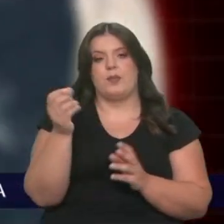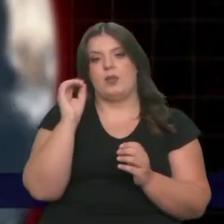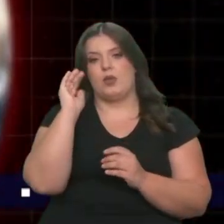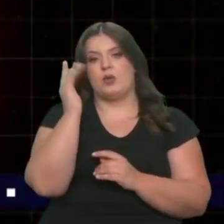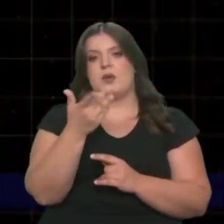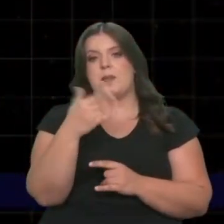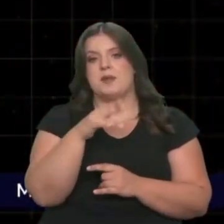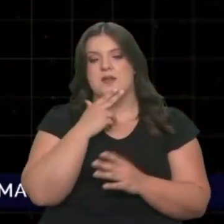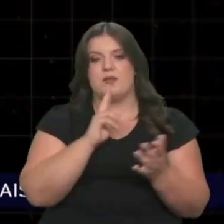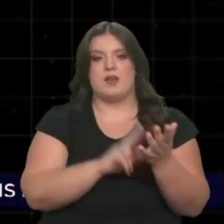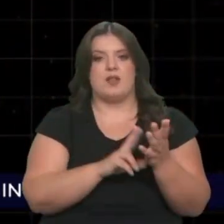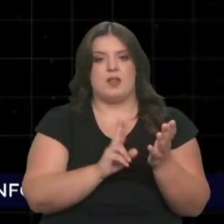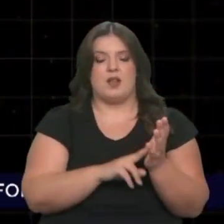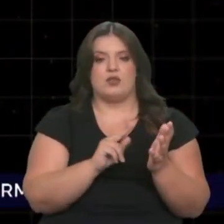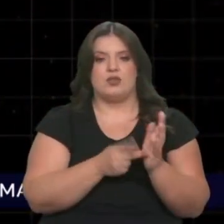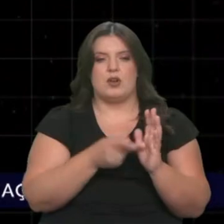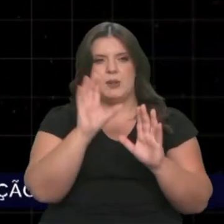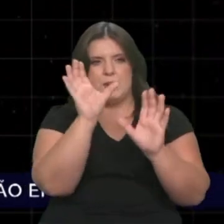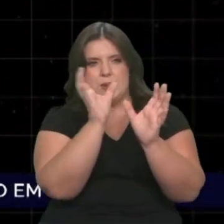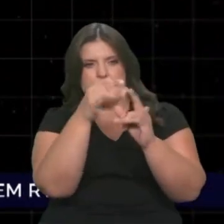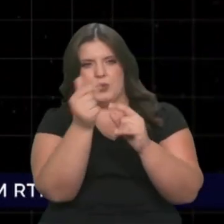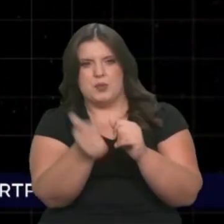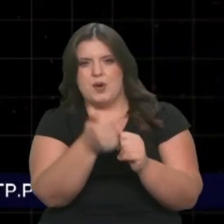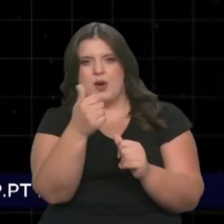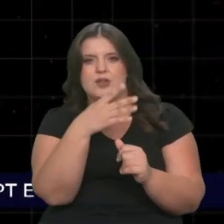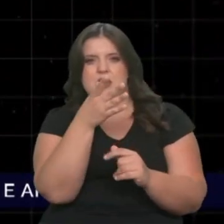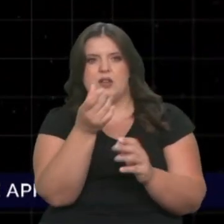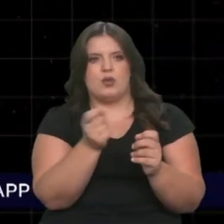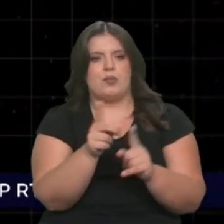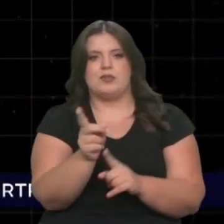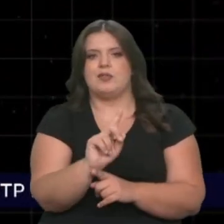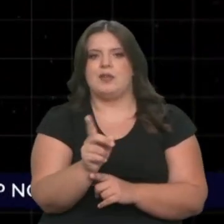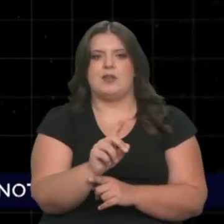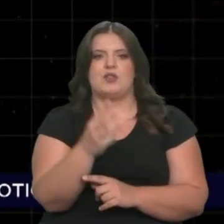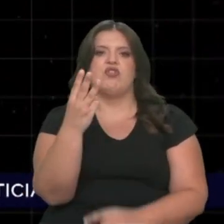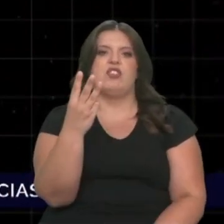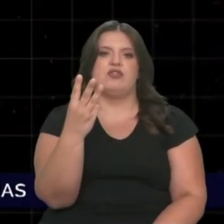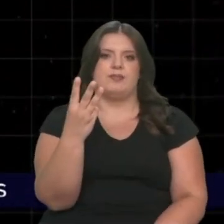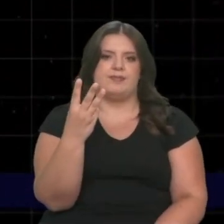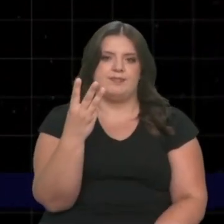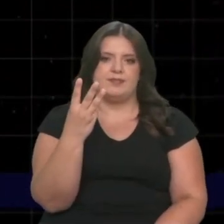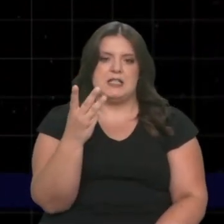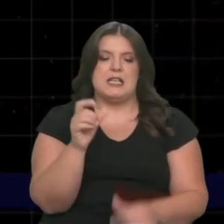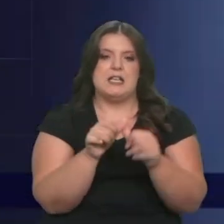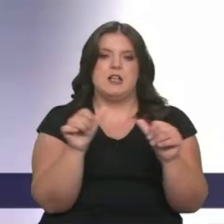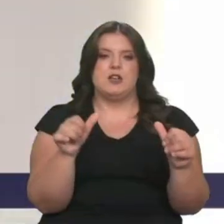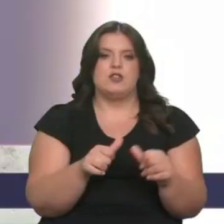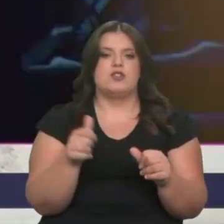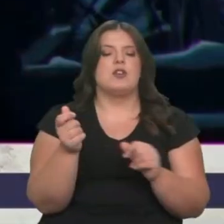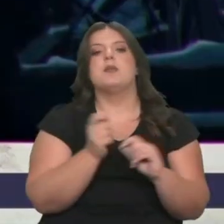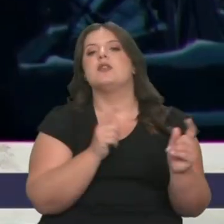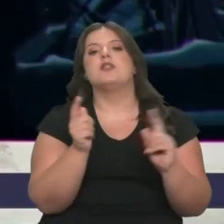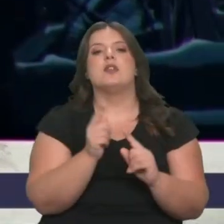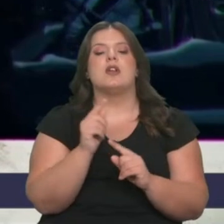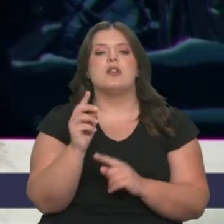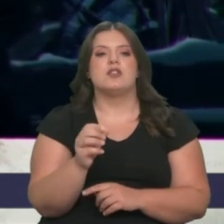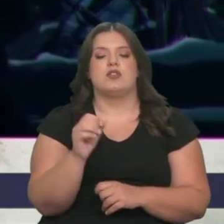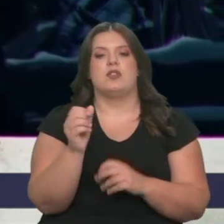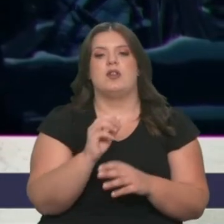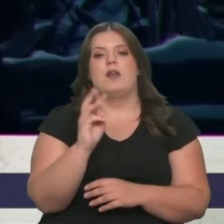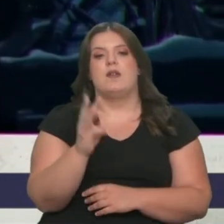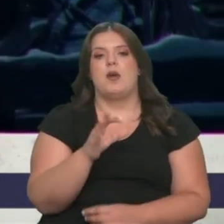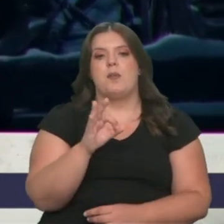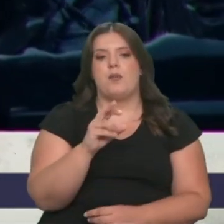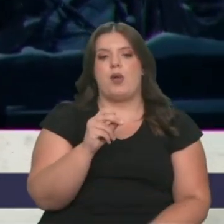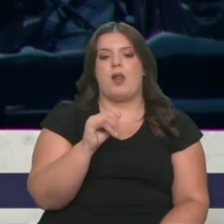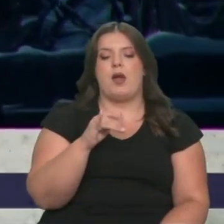verdade é que a tecnologia, os melhores telescópios, dizem-nos que aquilo não é uma estrela, são três. É um sistema de estrelas, é um sistema de 3 estrelas. Temos a